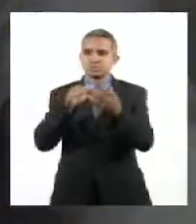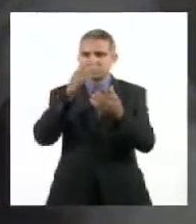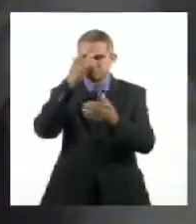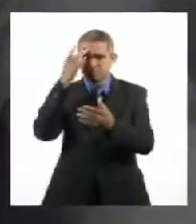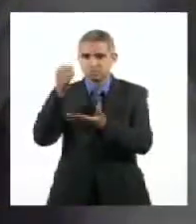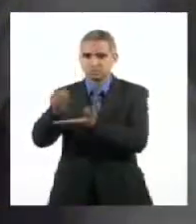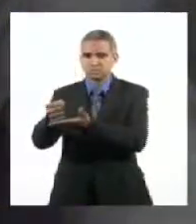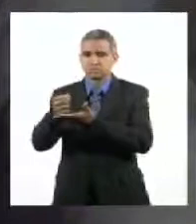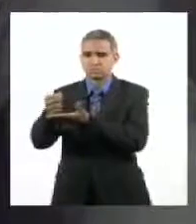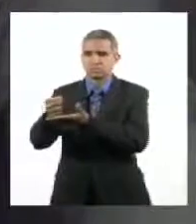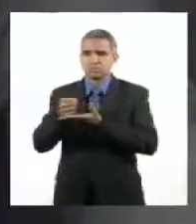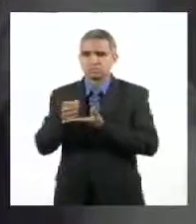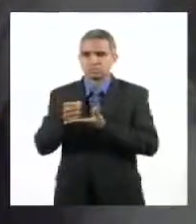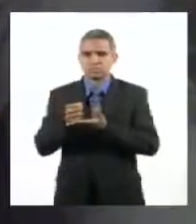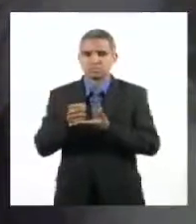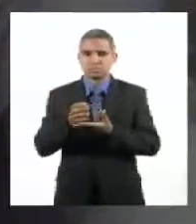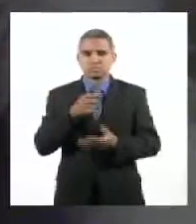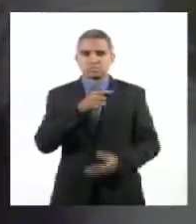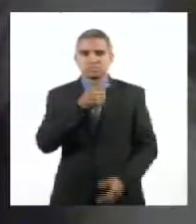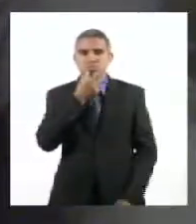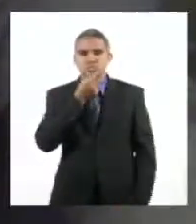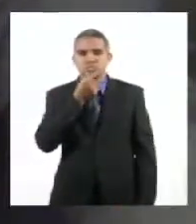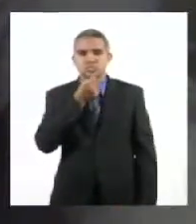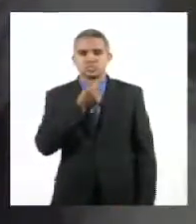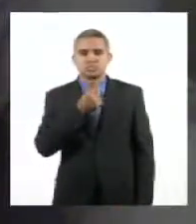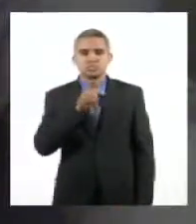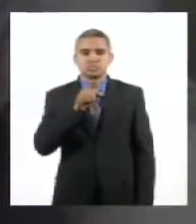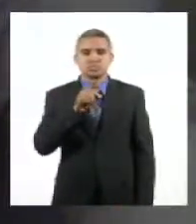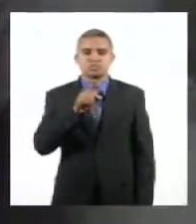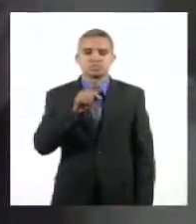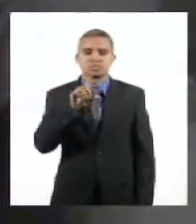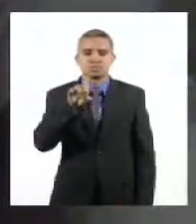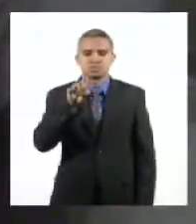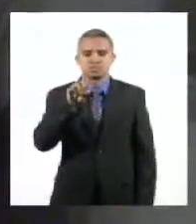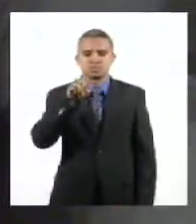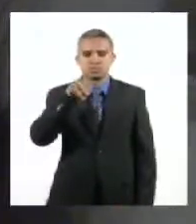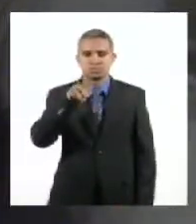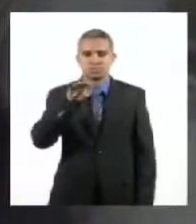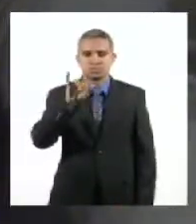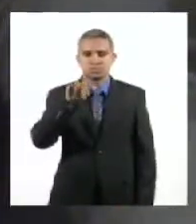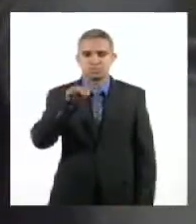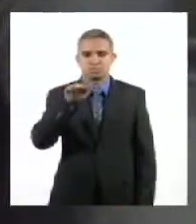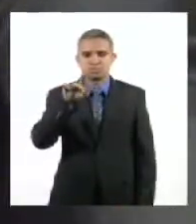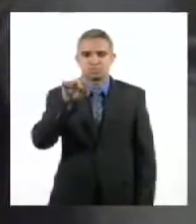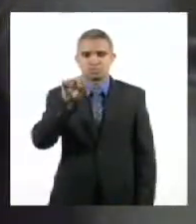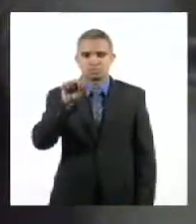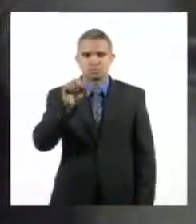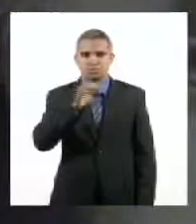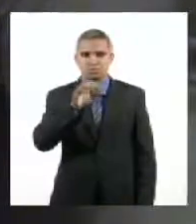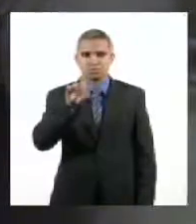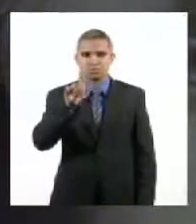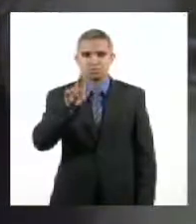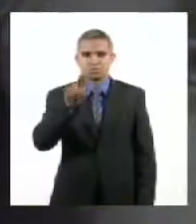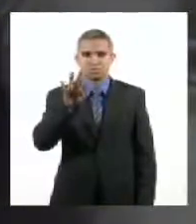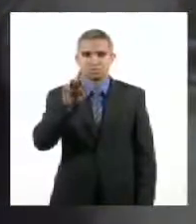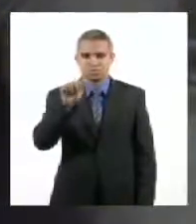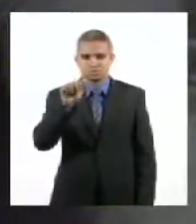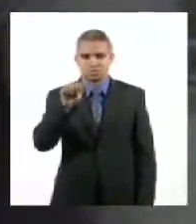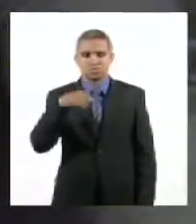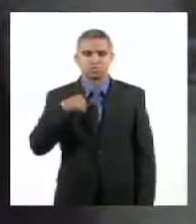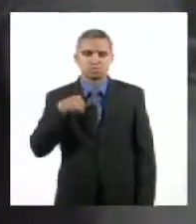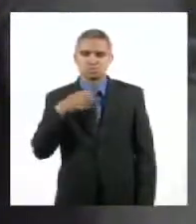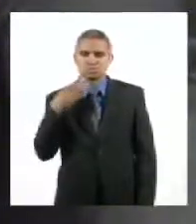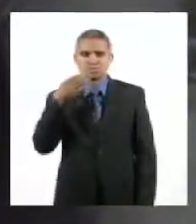ex-deputado Domingos Dutra, que é pré-candidato a prefeito do município, e eu não me fiz presente pelo cunho político